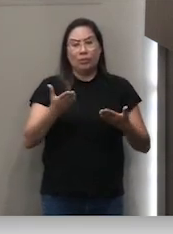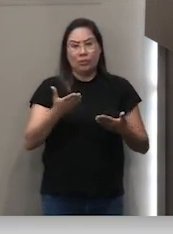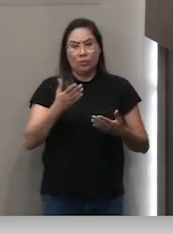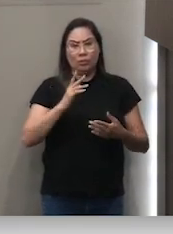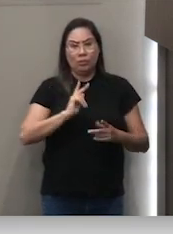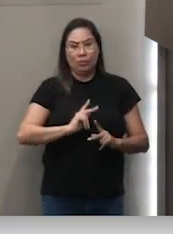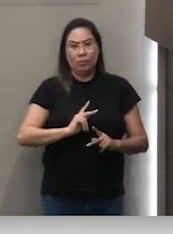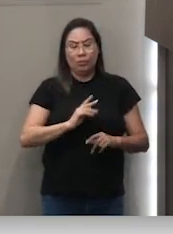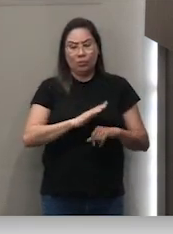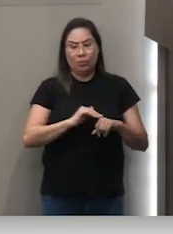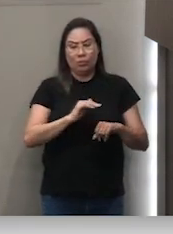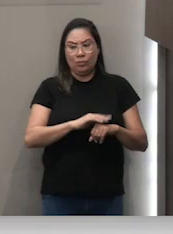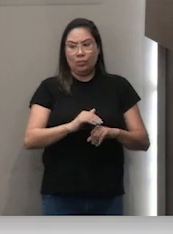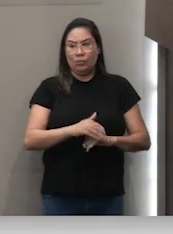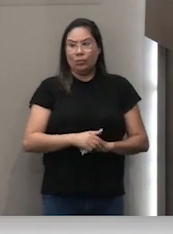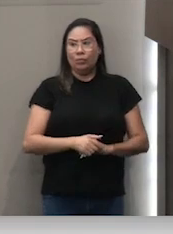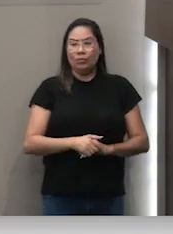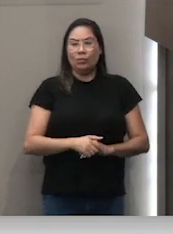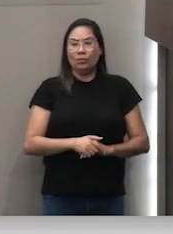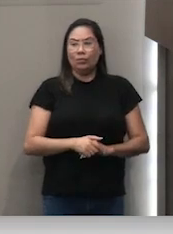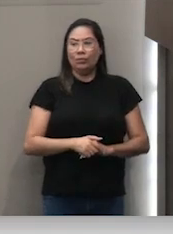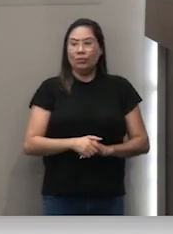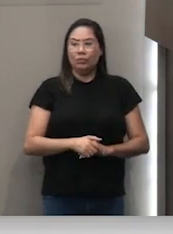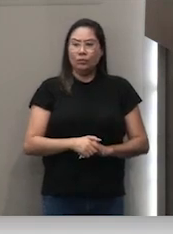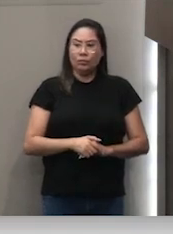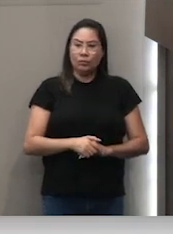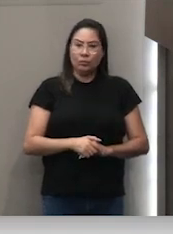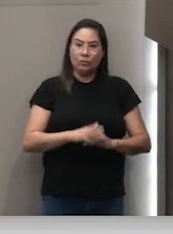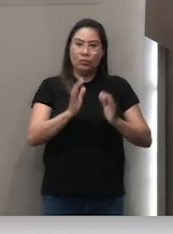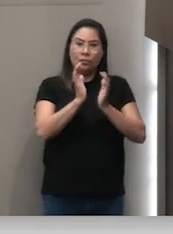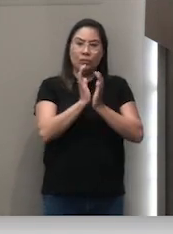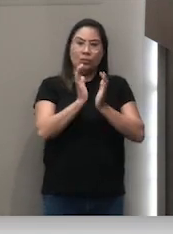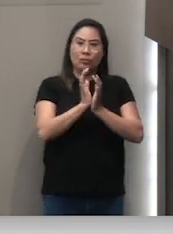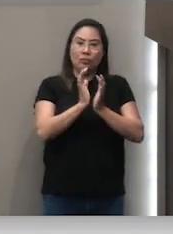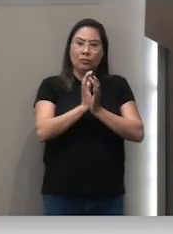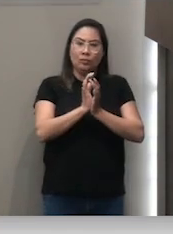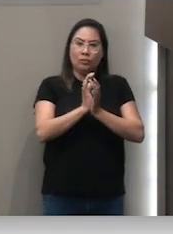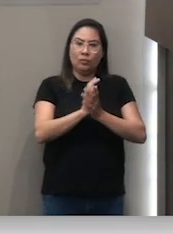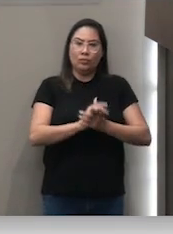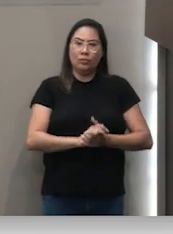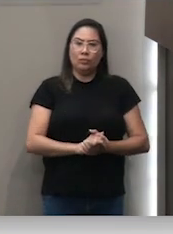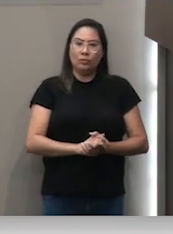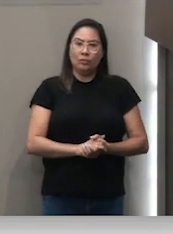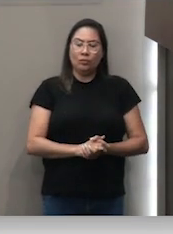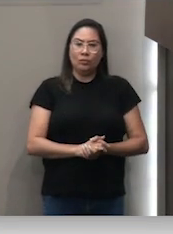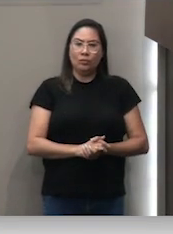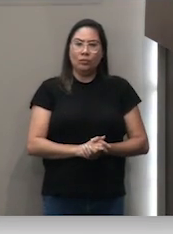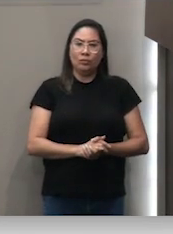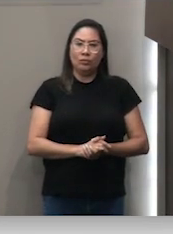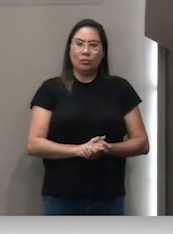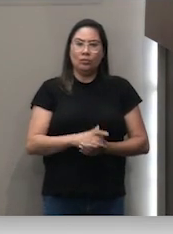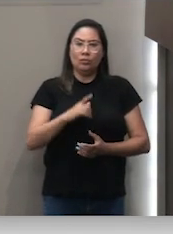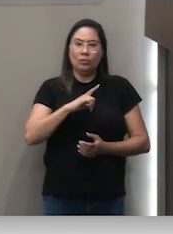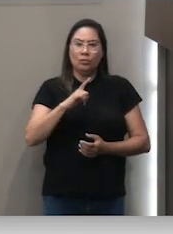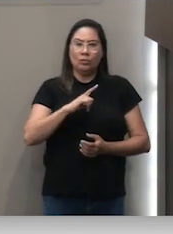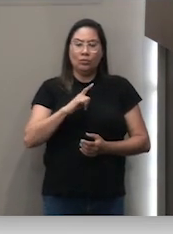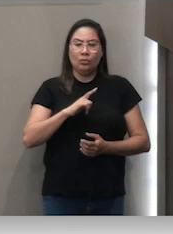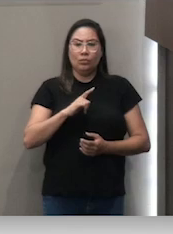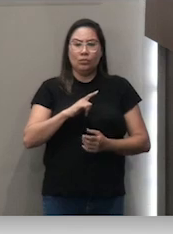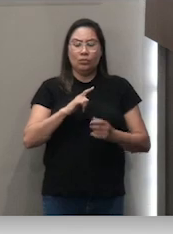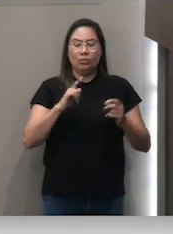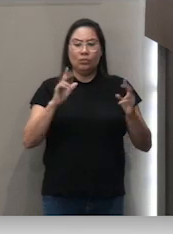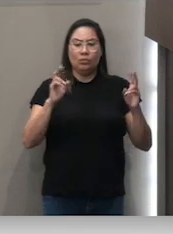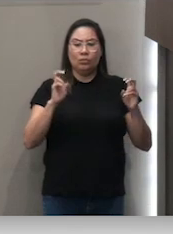ente querido. Mas agora, Miqueias, por gentileza. Meu colega, muito obrigado pelo espaço. Eu tenho título para tudo isso que